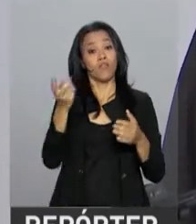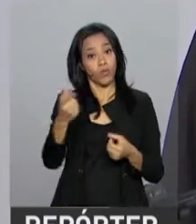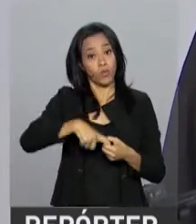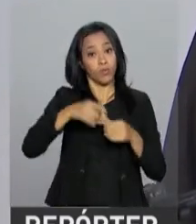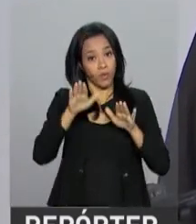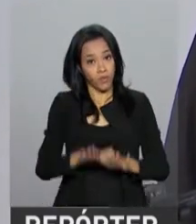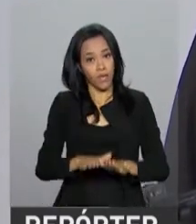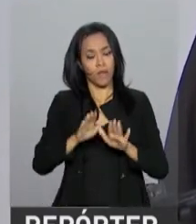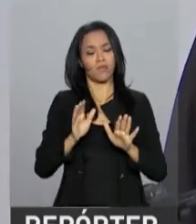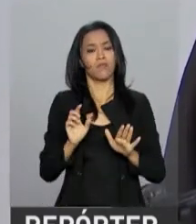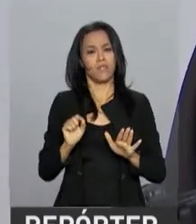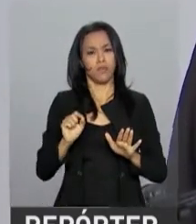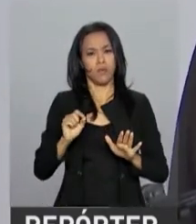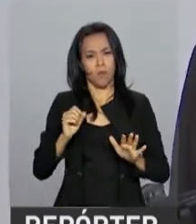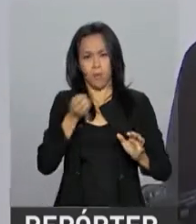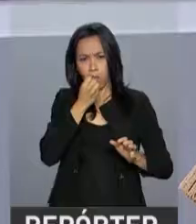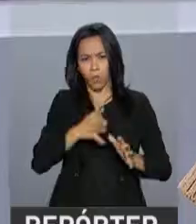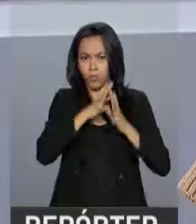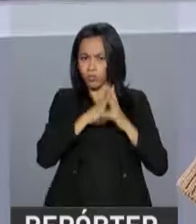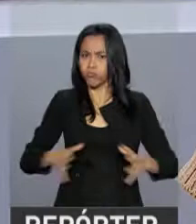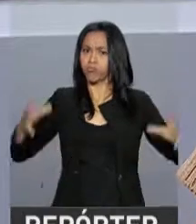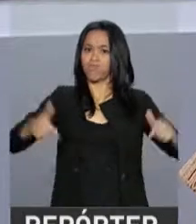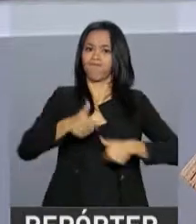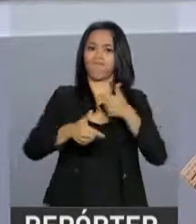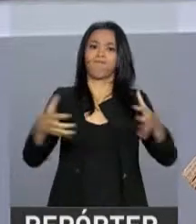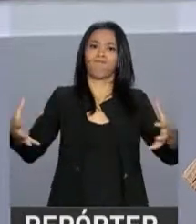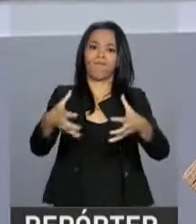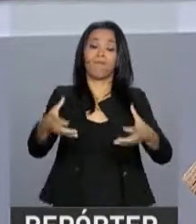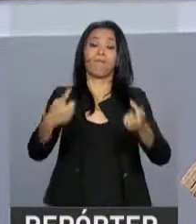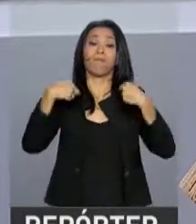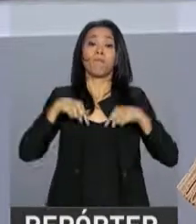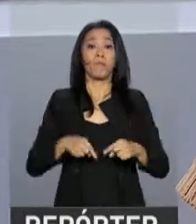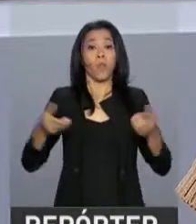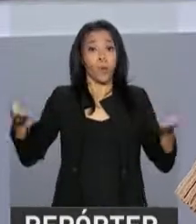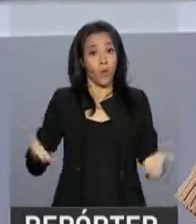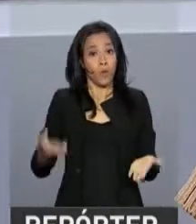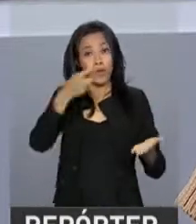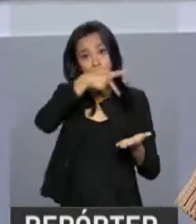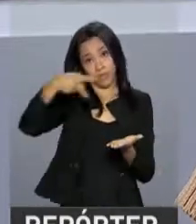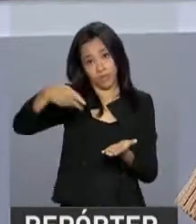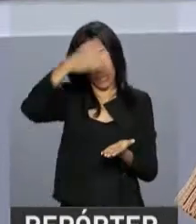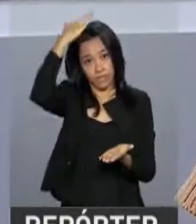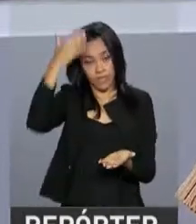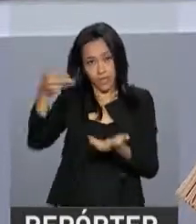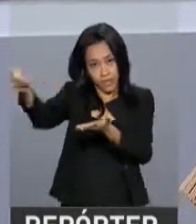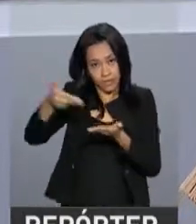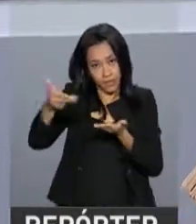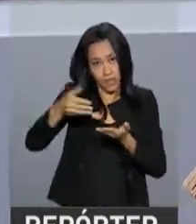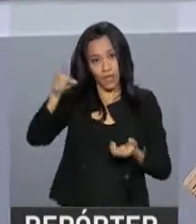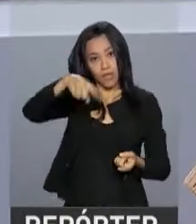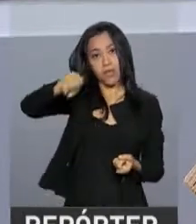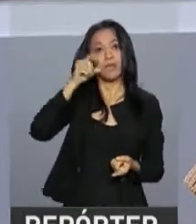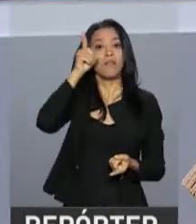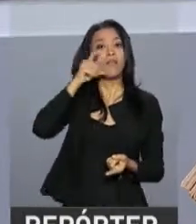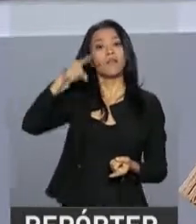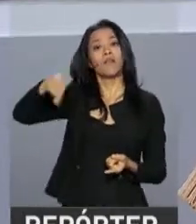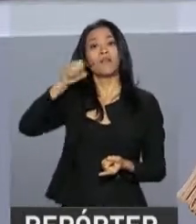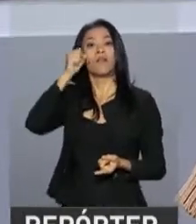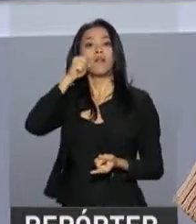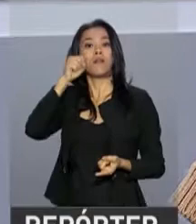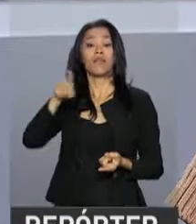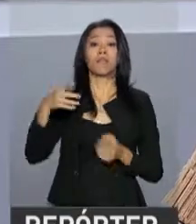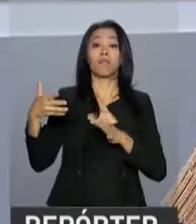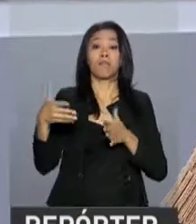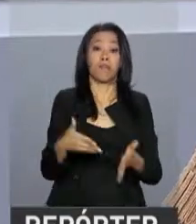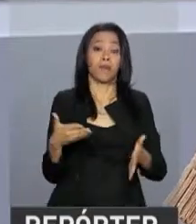uma grande alternativa e ainda hoje o presidente michel temer recebe parlamentares e participa da cerimônia de apresentação